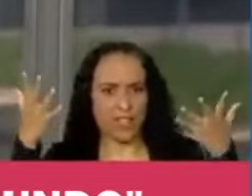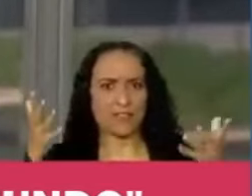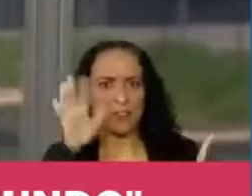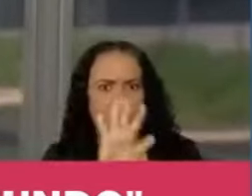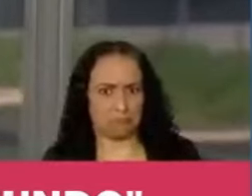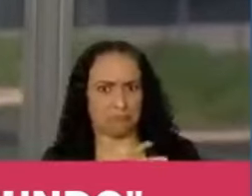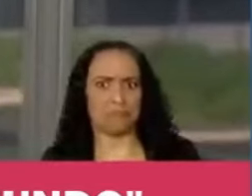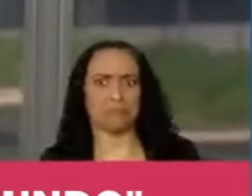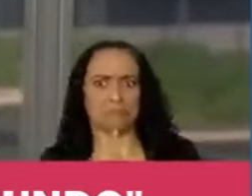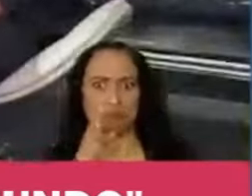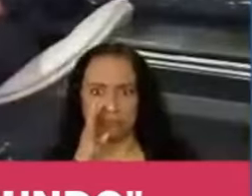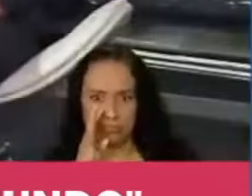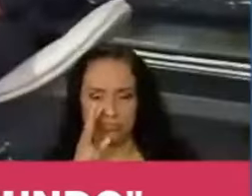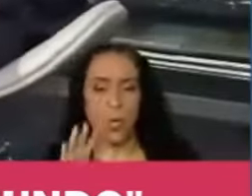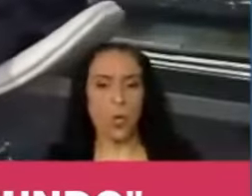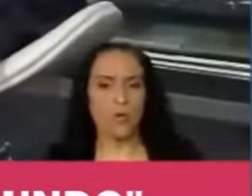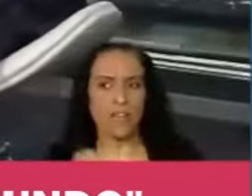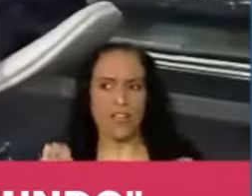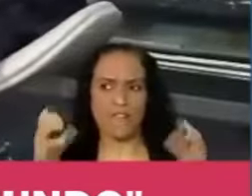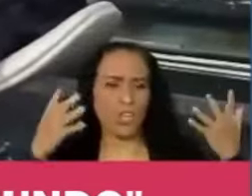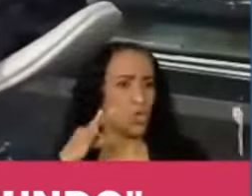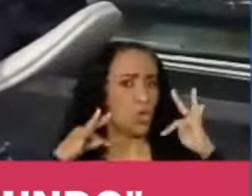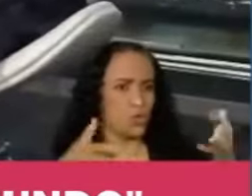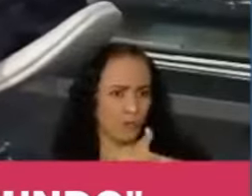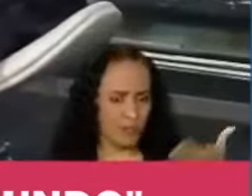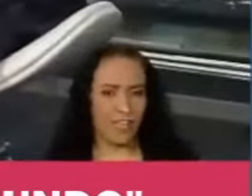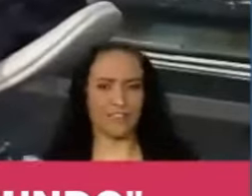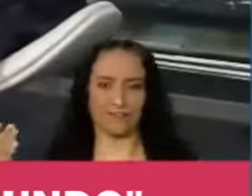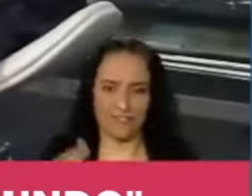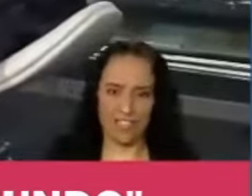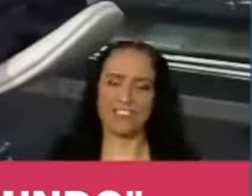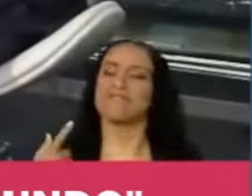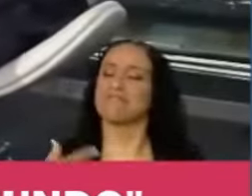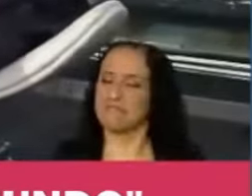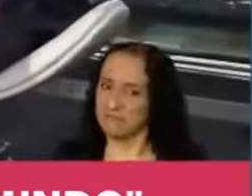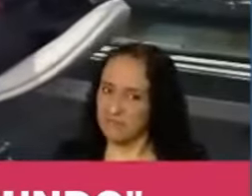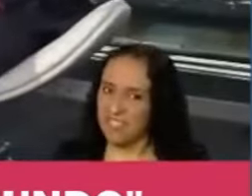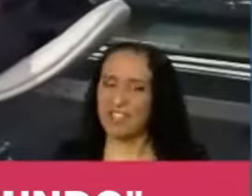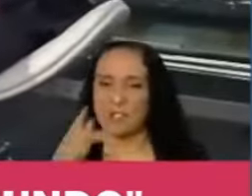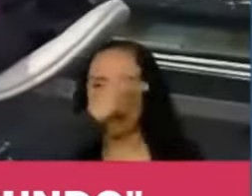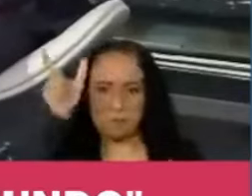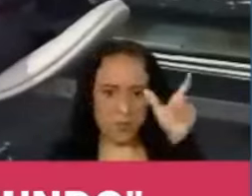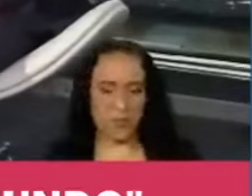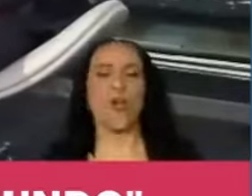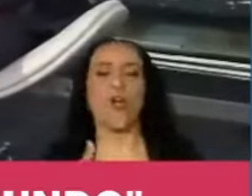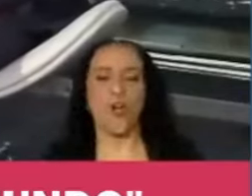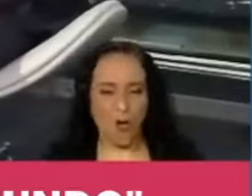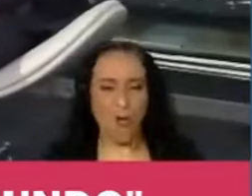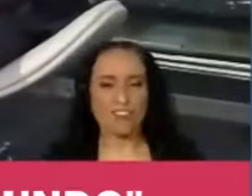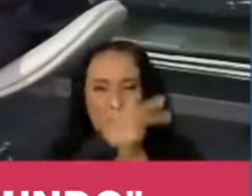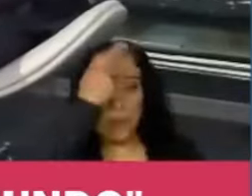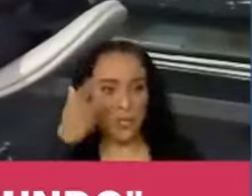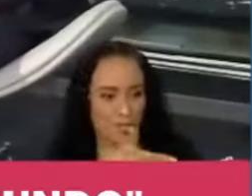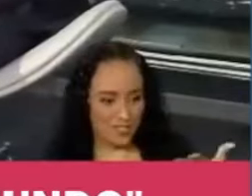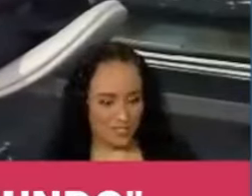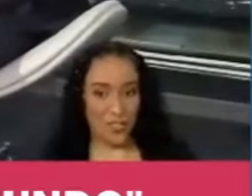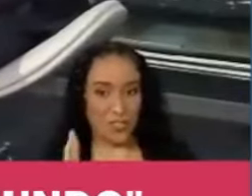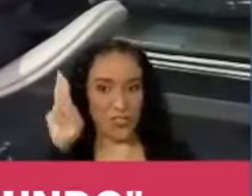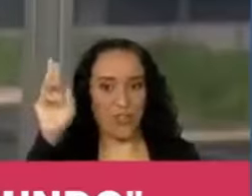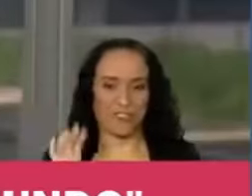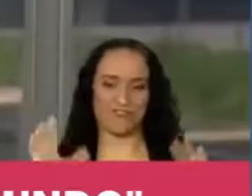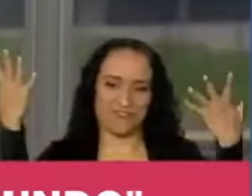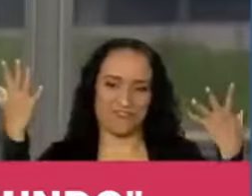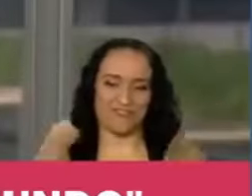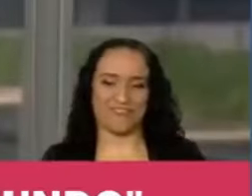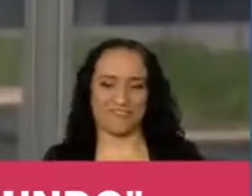prestigiada. Né? Bastante. Quando a gente faz um evento, todos os convidados vêm, é porque o pessoal gosta do anfitrião, gosta do dono da festa.